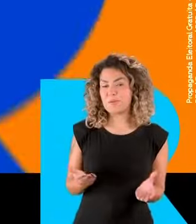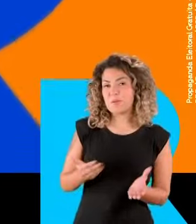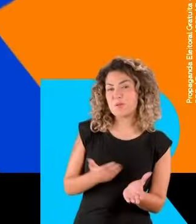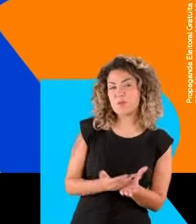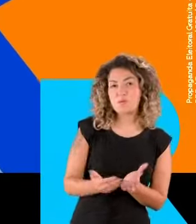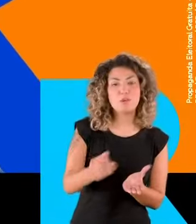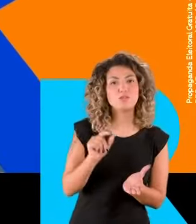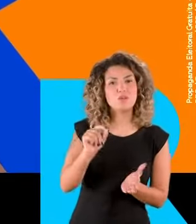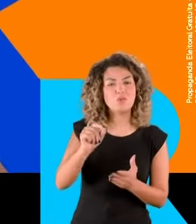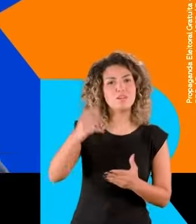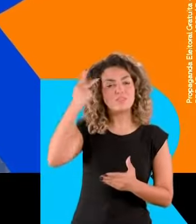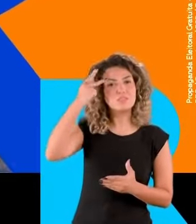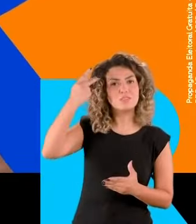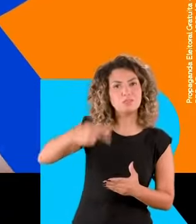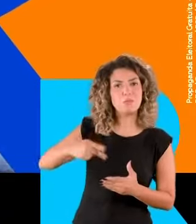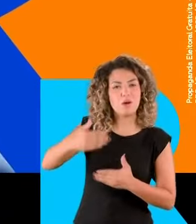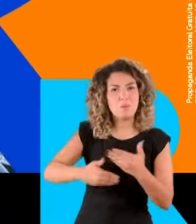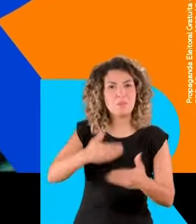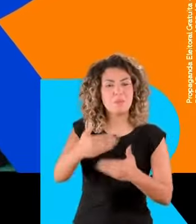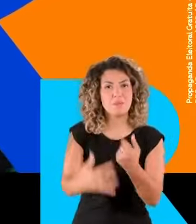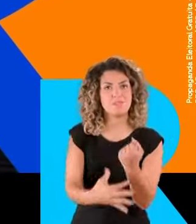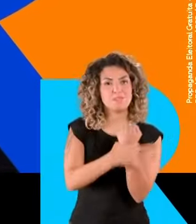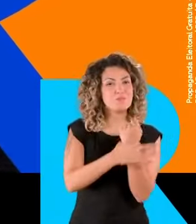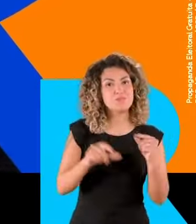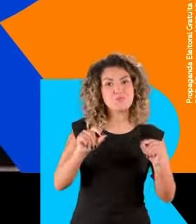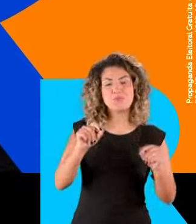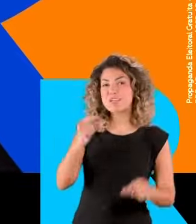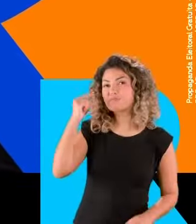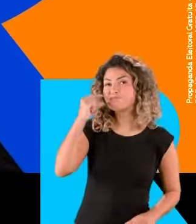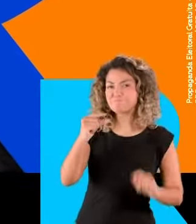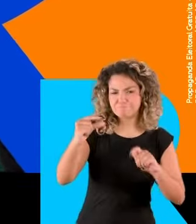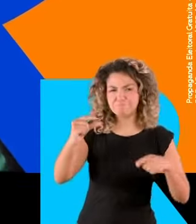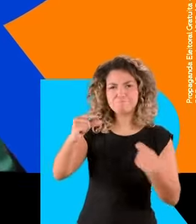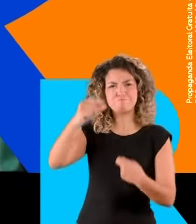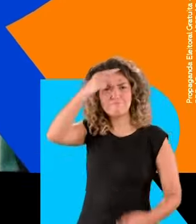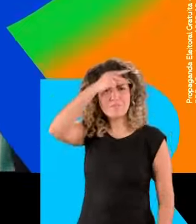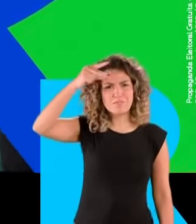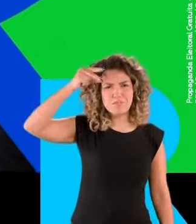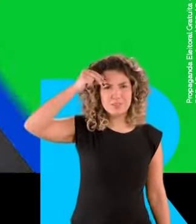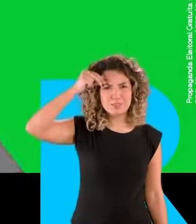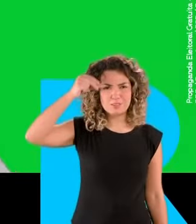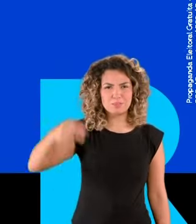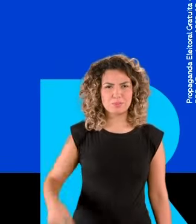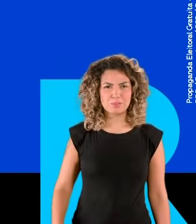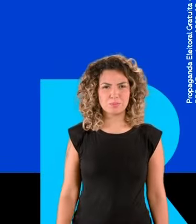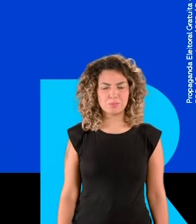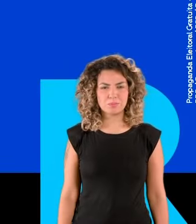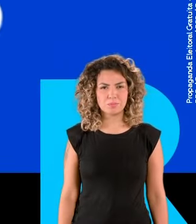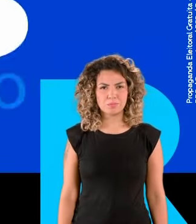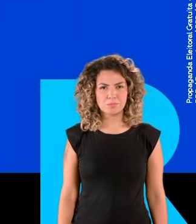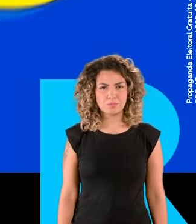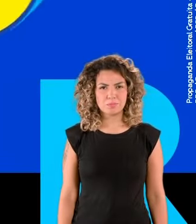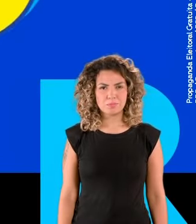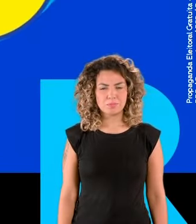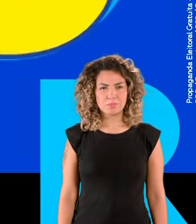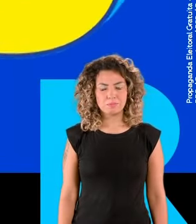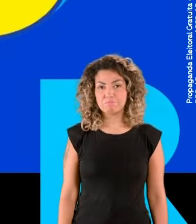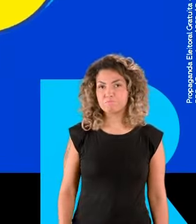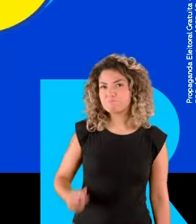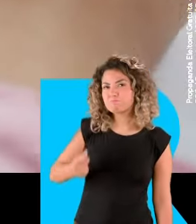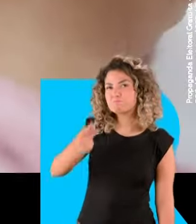Vai começar agora o programa do Caminho Seguro para São Paulo. O programa de Ricardo Nunes, prefeito!